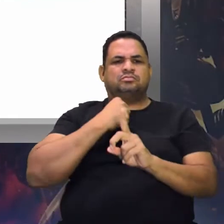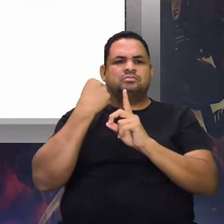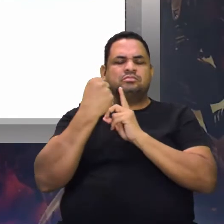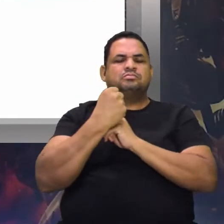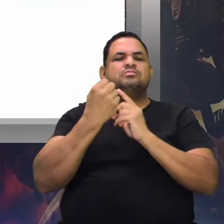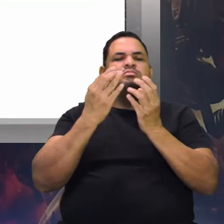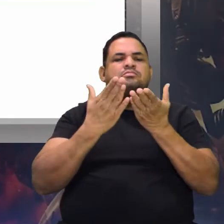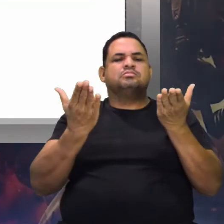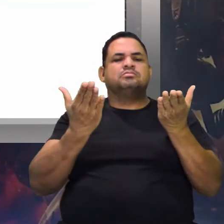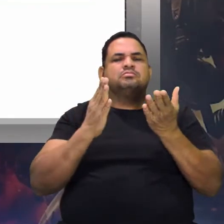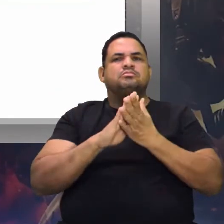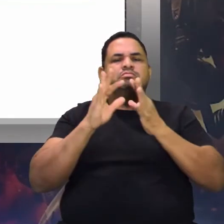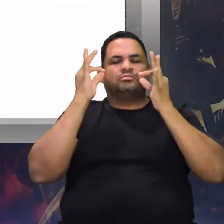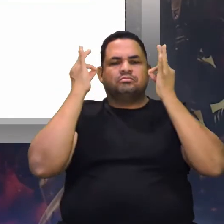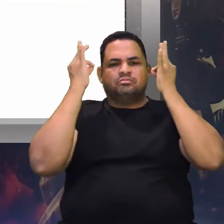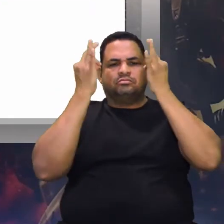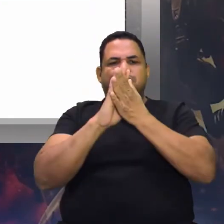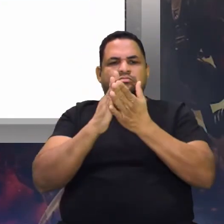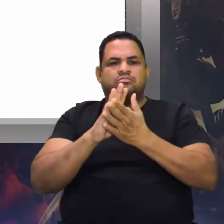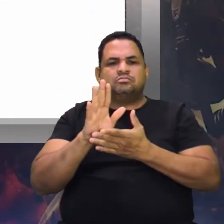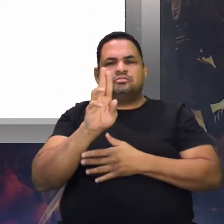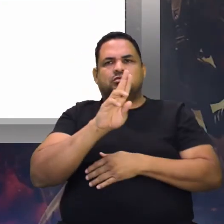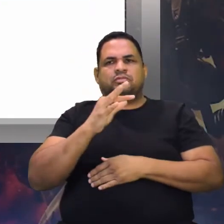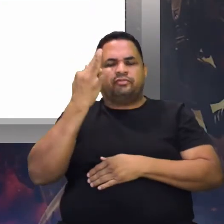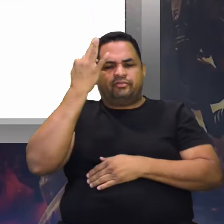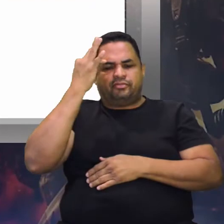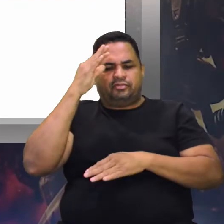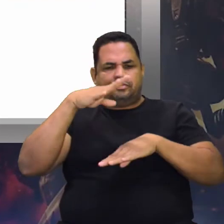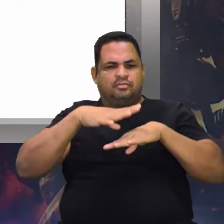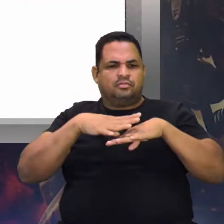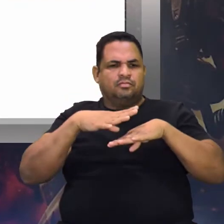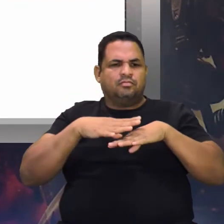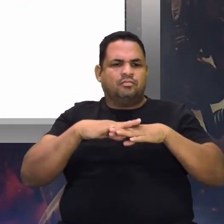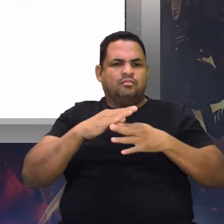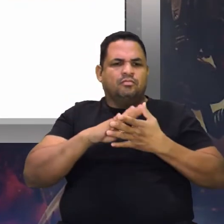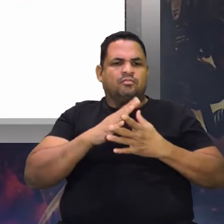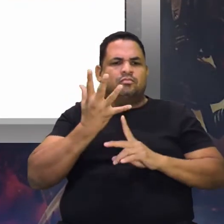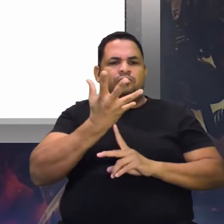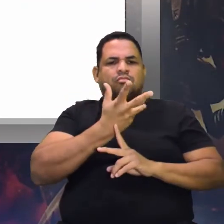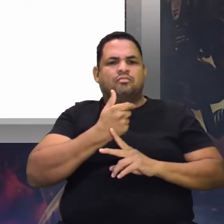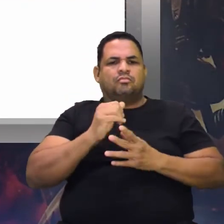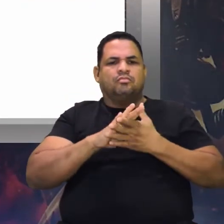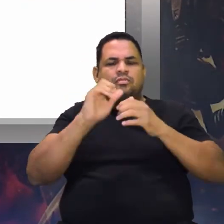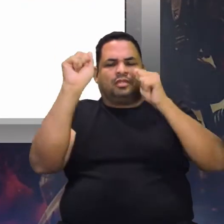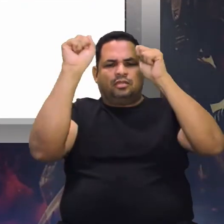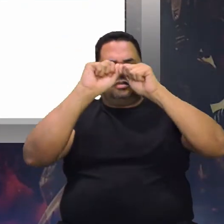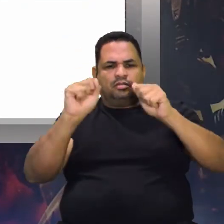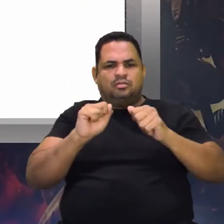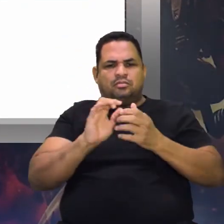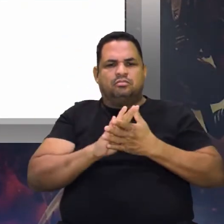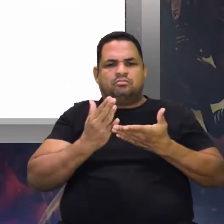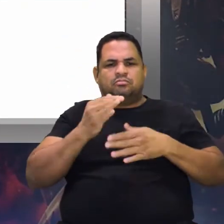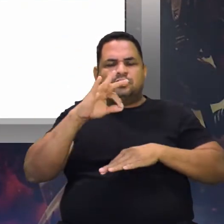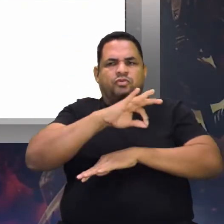grega dentro de nós, através da filosofia, através da matemática, através da arte, da escultura, da